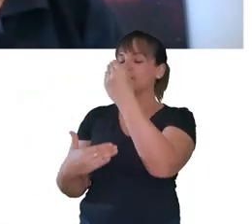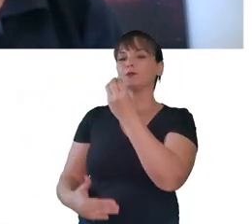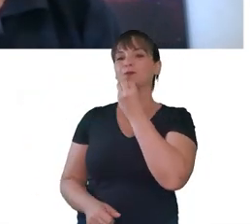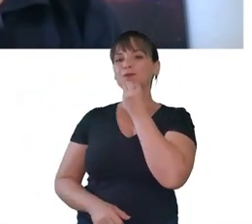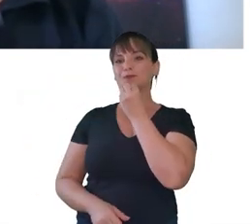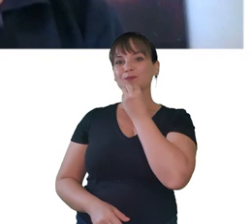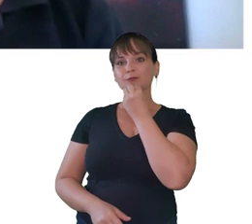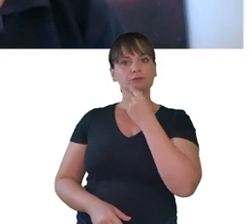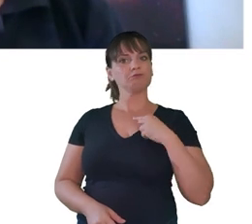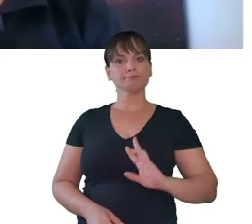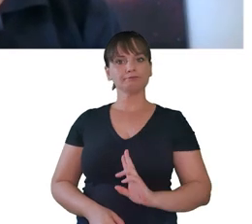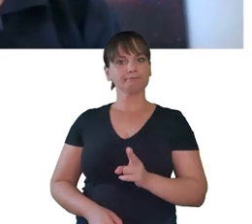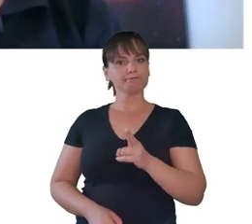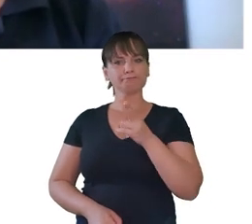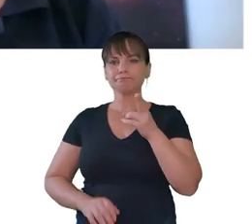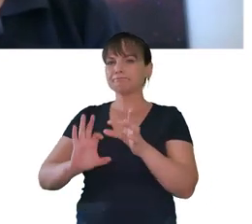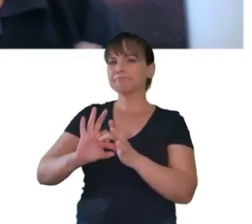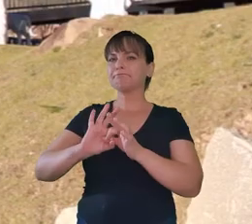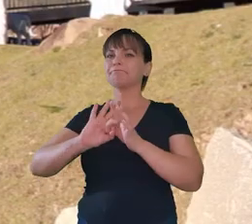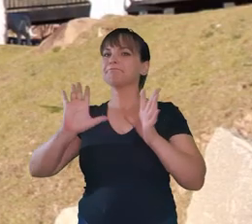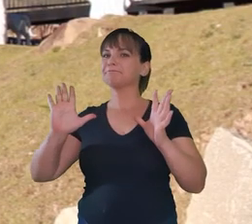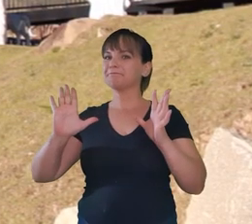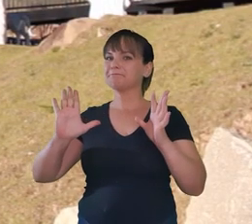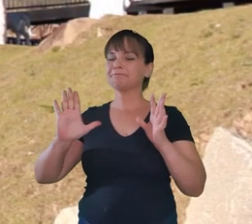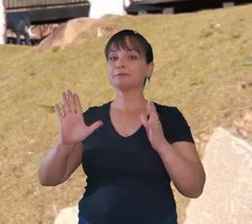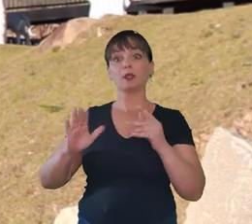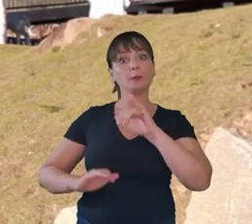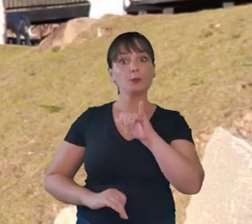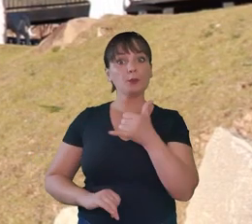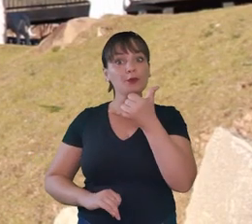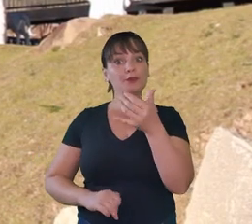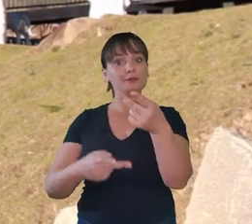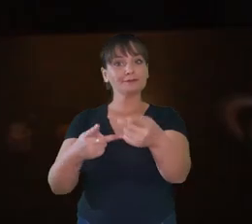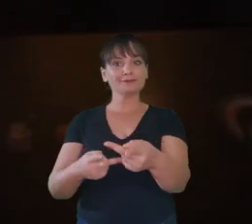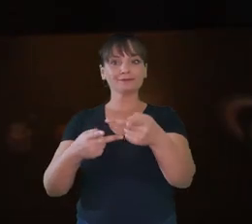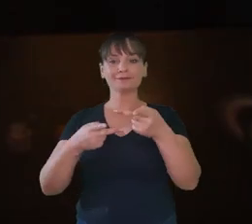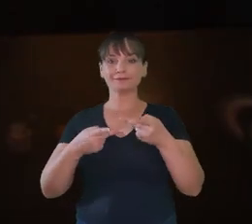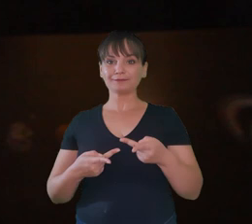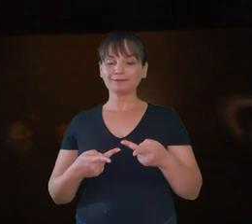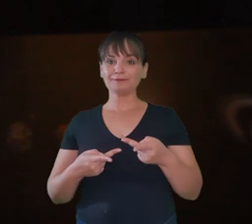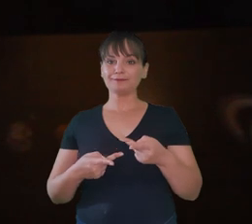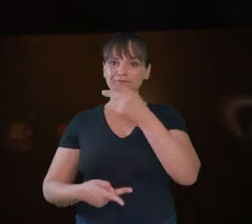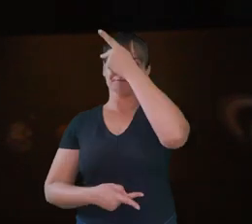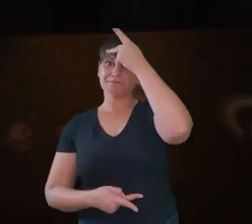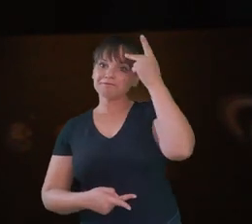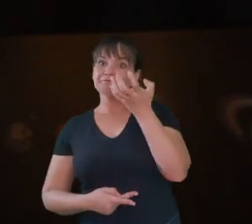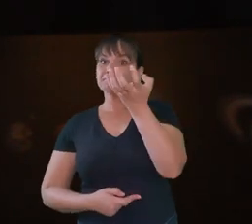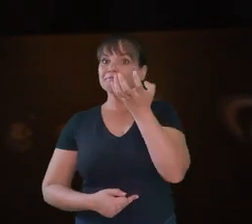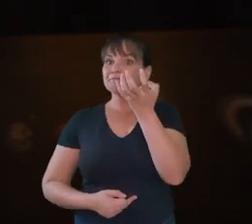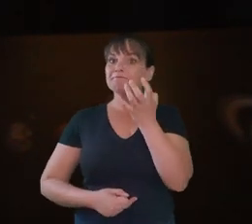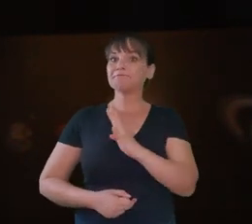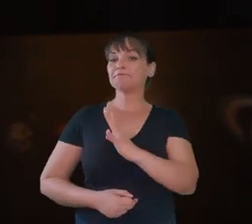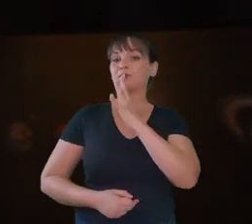agradeço, viu, essa oportunidade, estamos sempre aí à inteira disposição. E aproveito e deixo um convite, né?